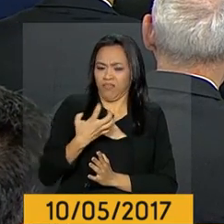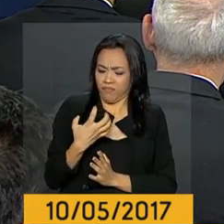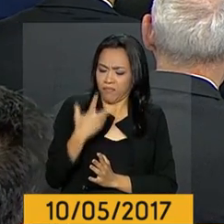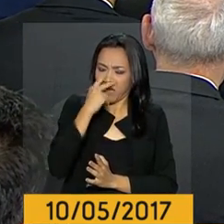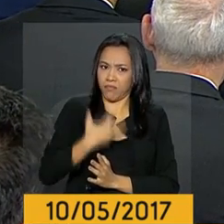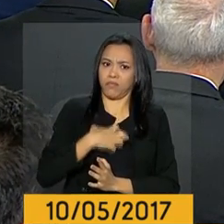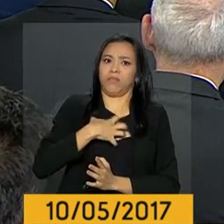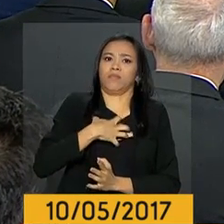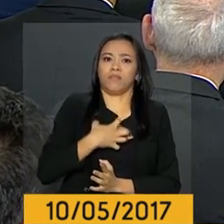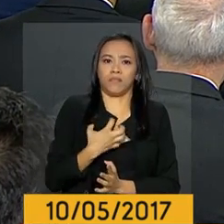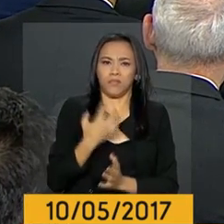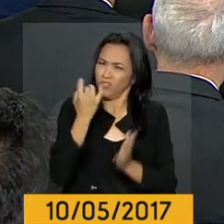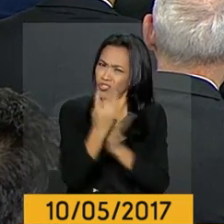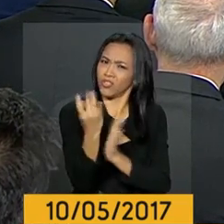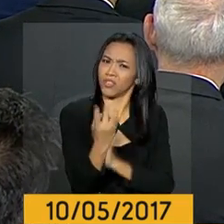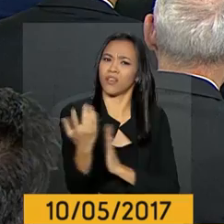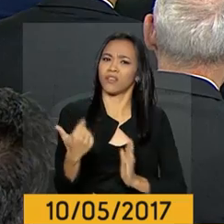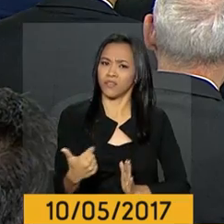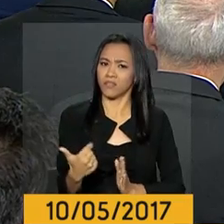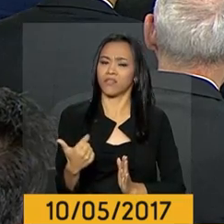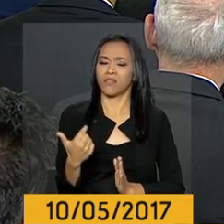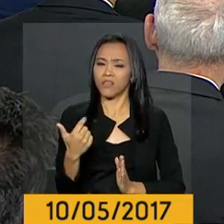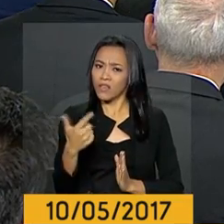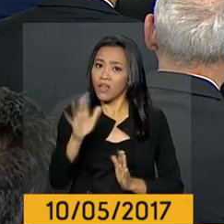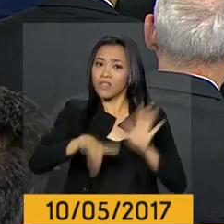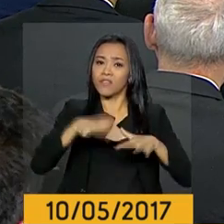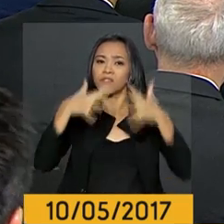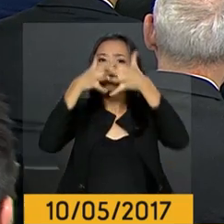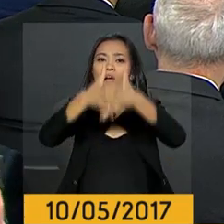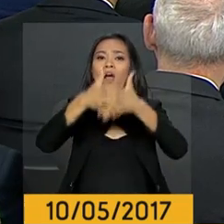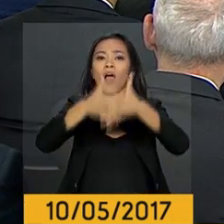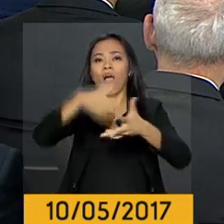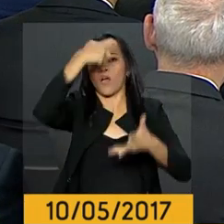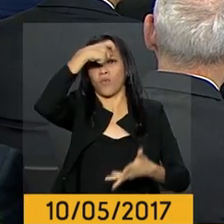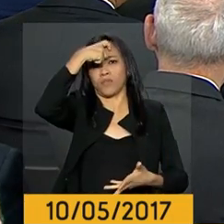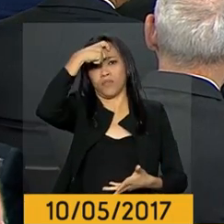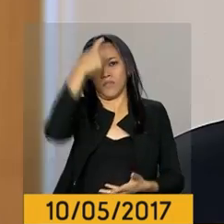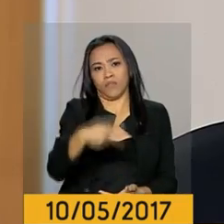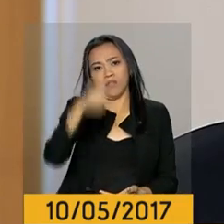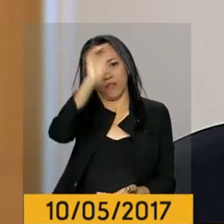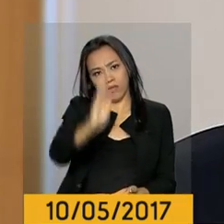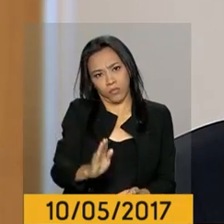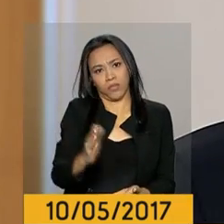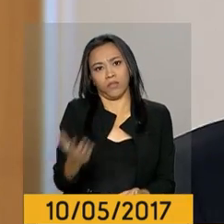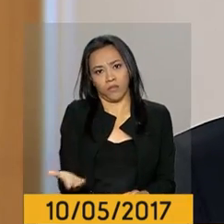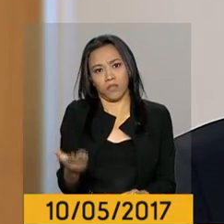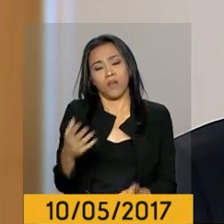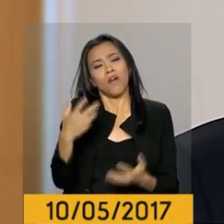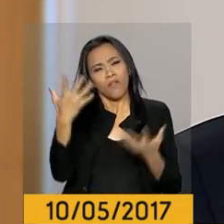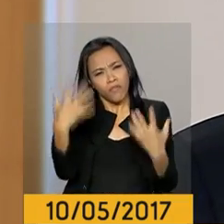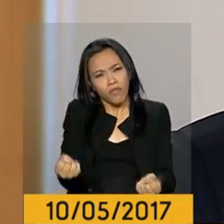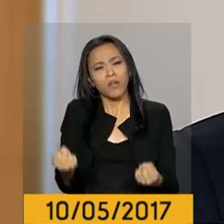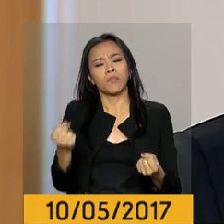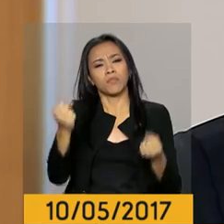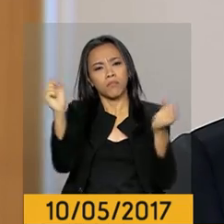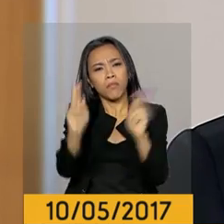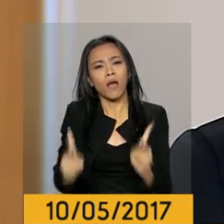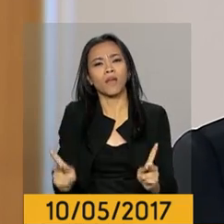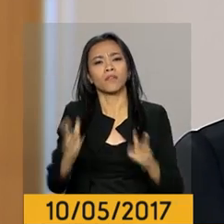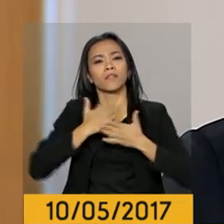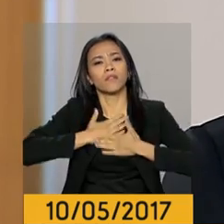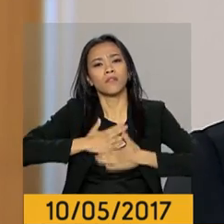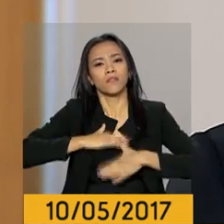muitas vezes permeia a a a consciência a consciência Nacional nós som ter paz ter tranquilidade e e